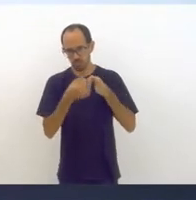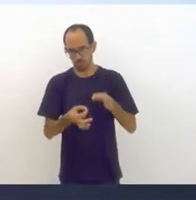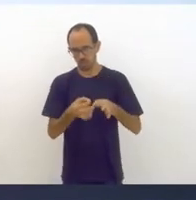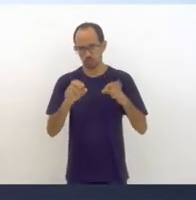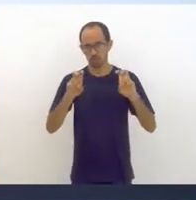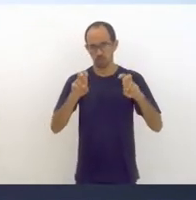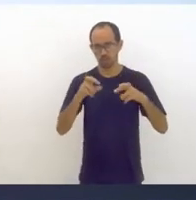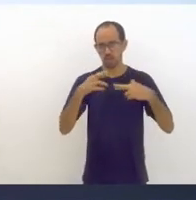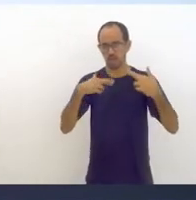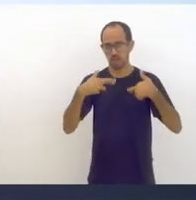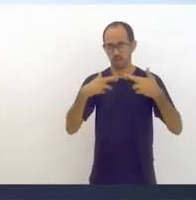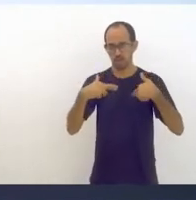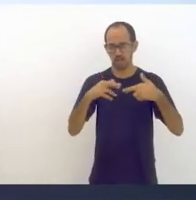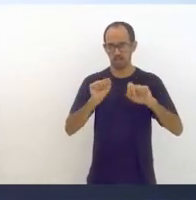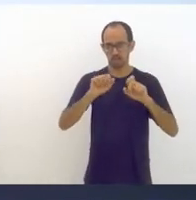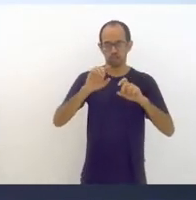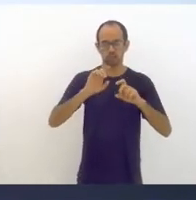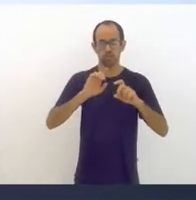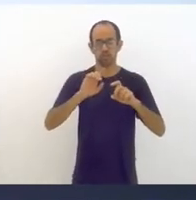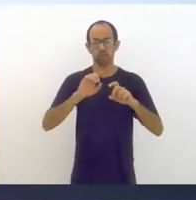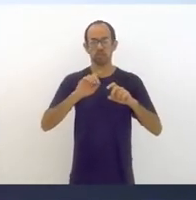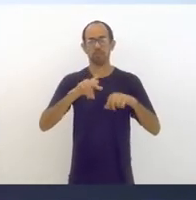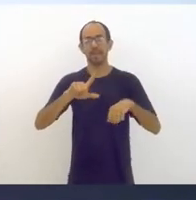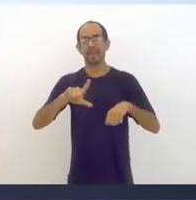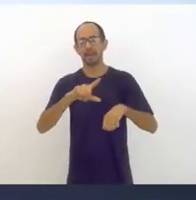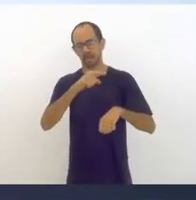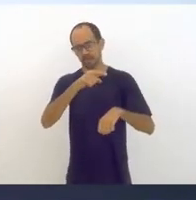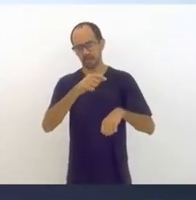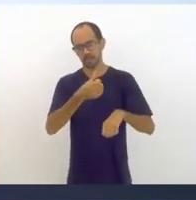discussão do projeto de lei